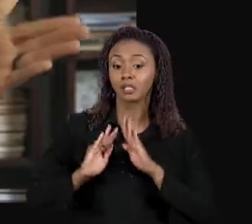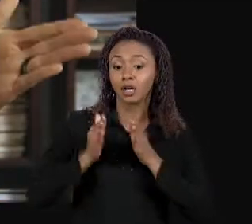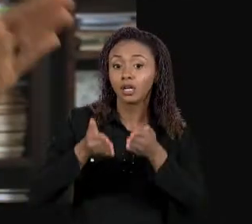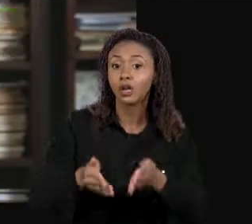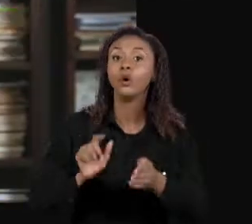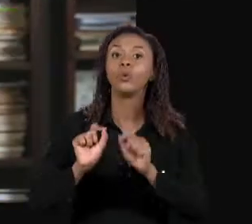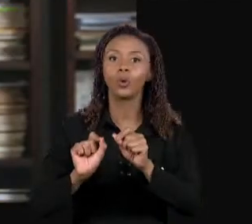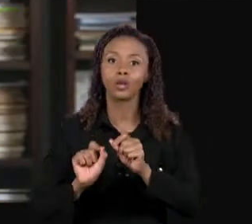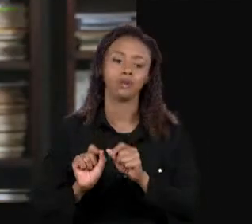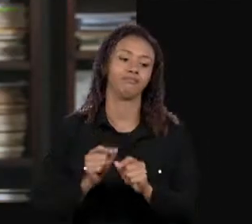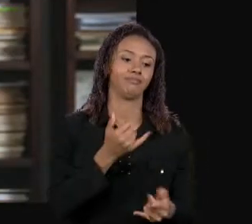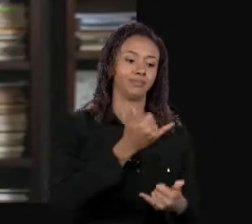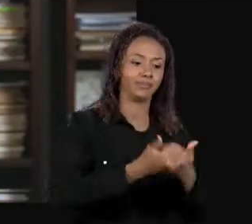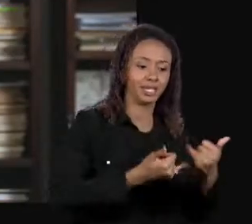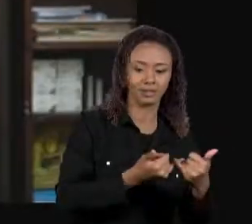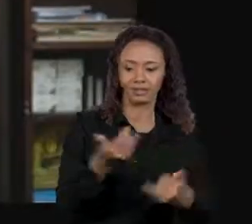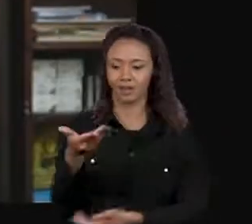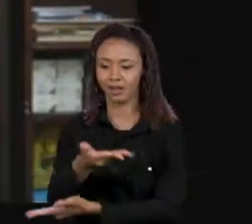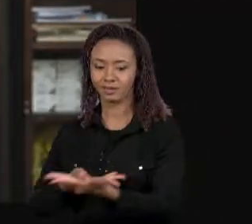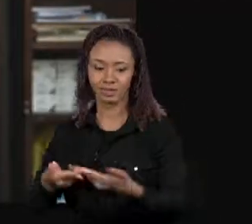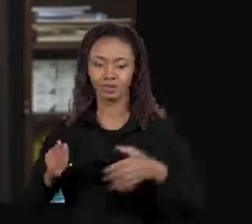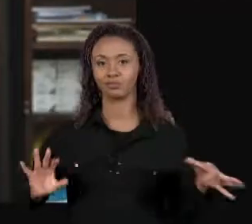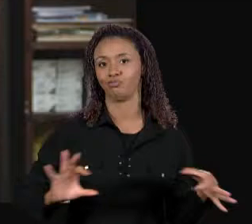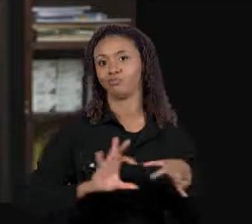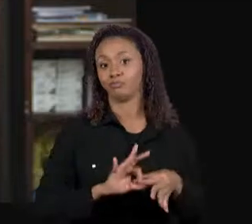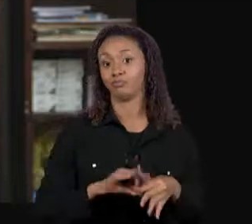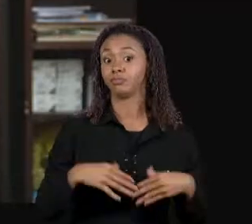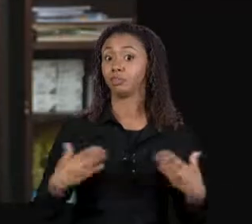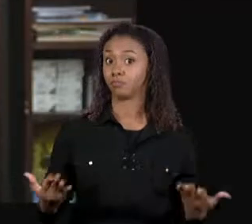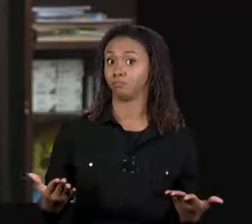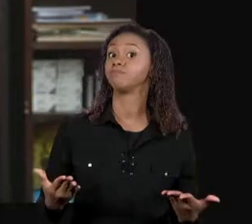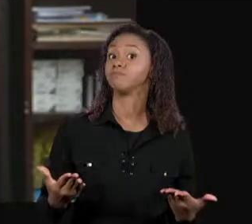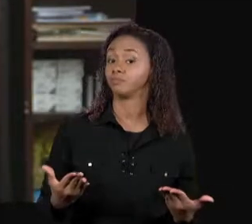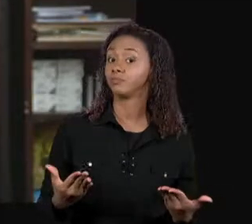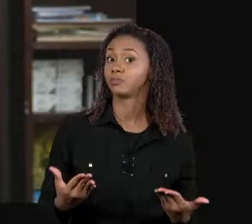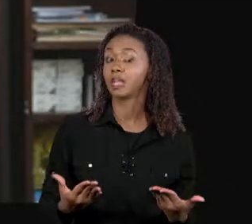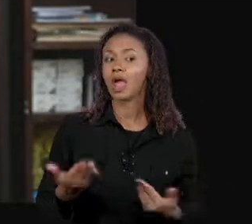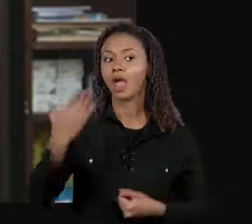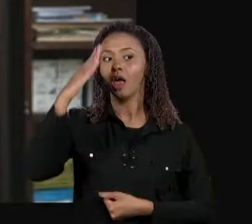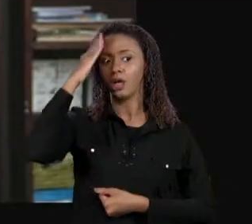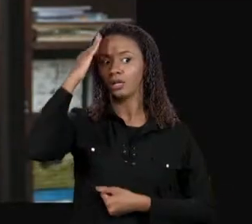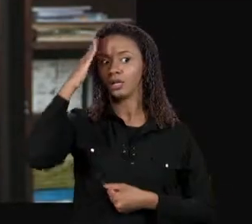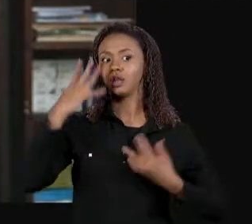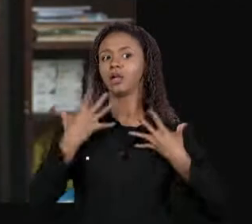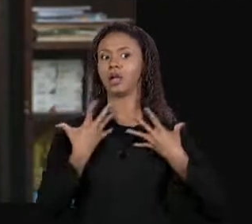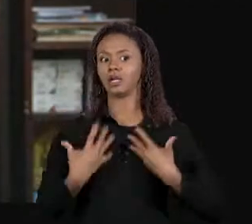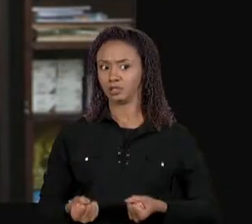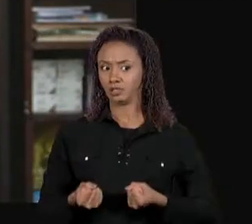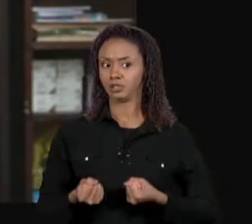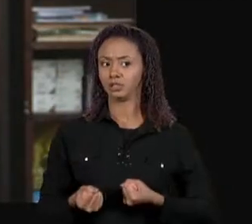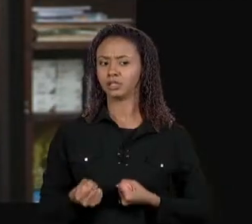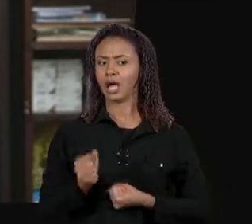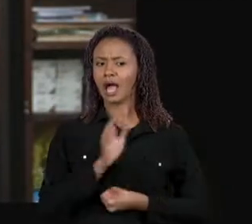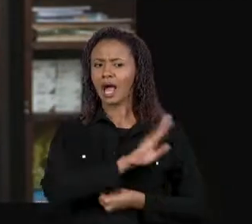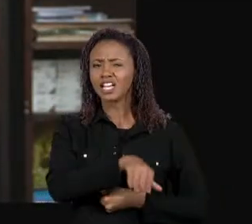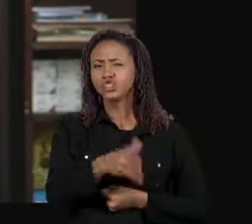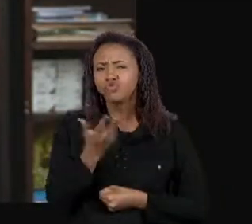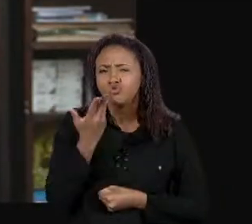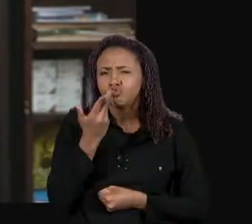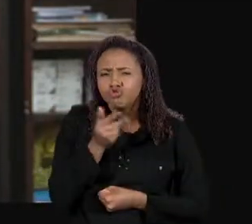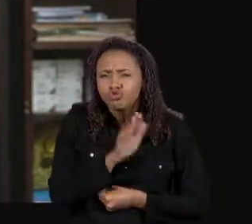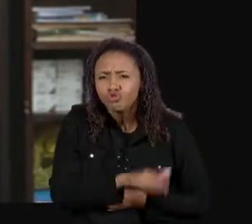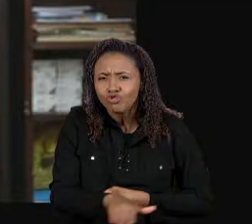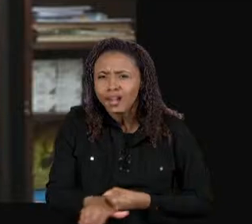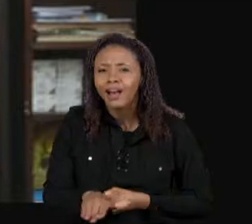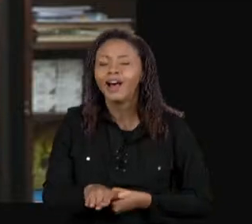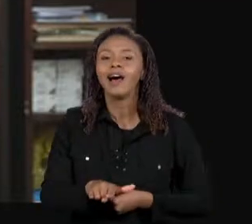as brincadeiras e as interações. Então, o reconhecimento de que a criança, bem pequenininha, e